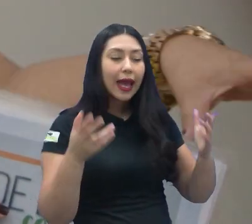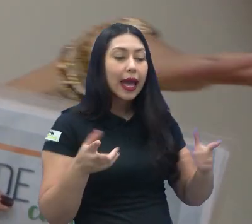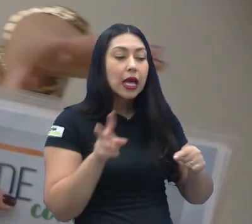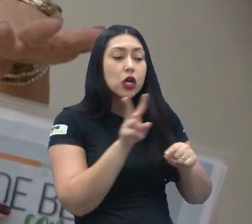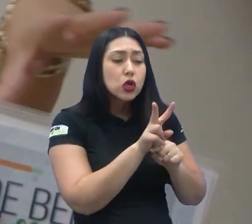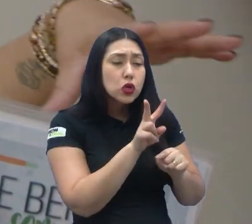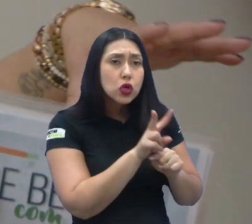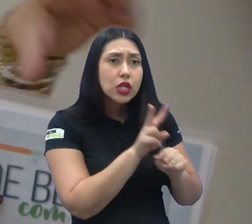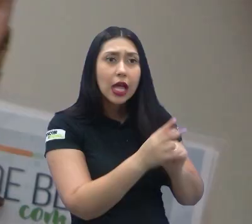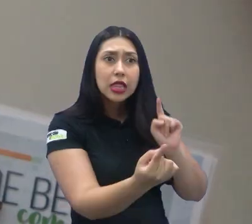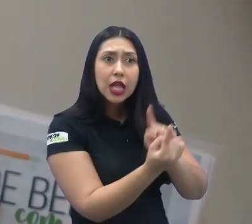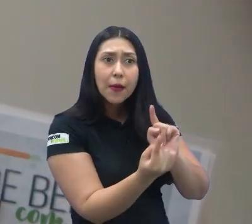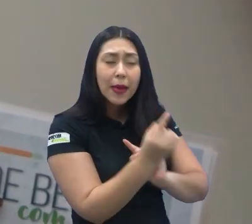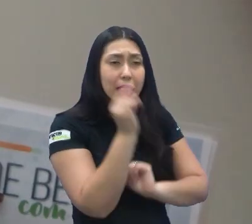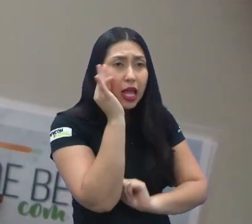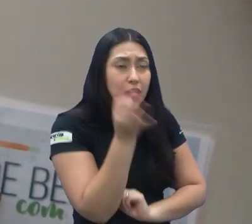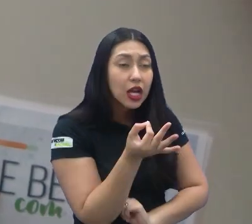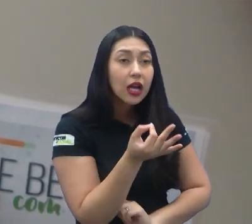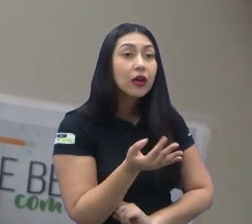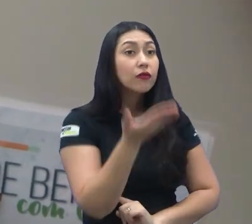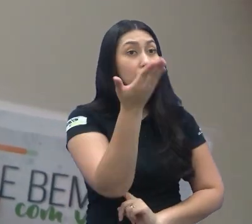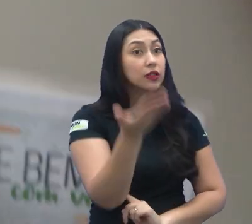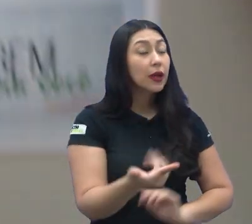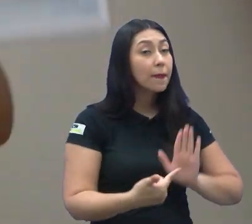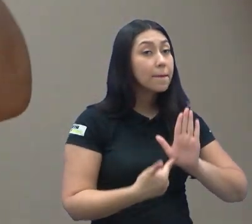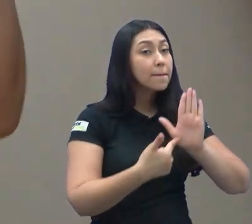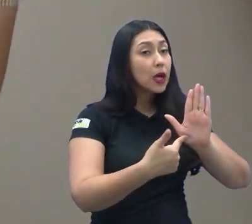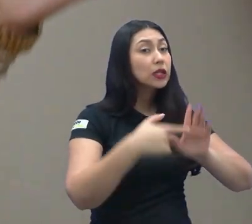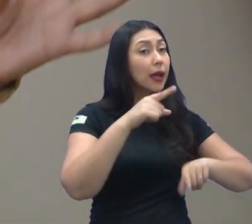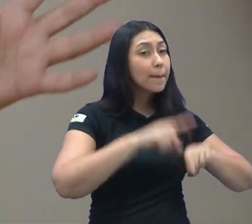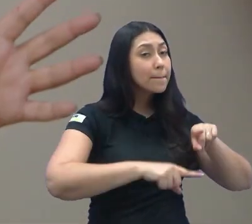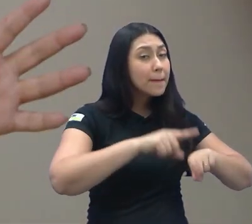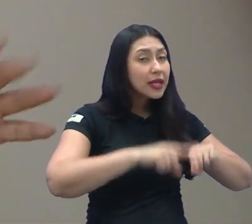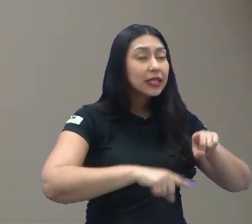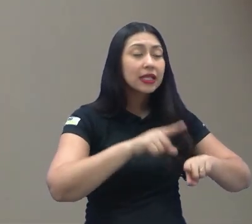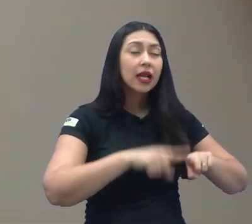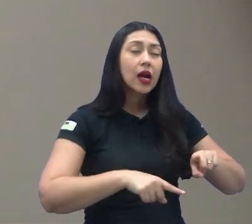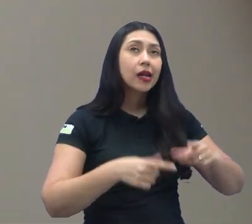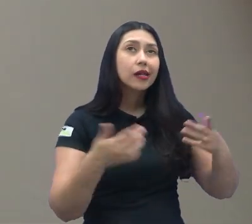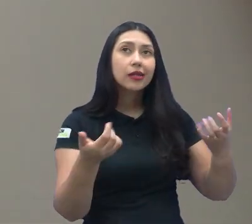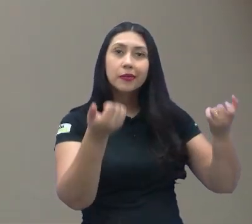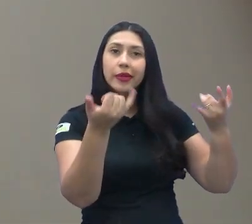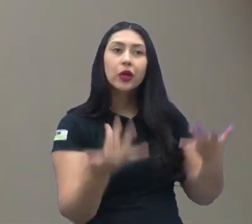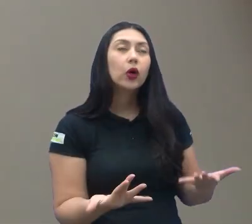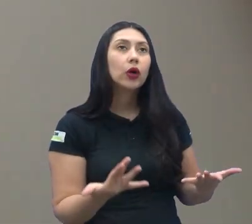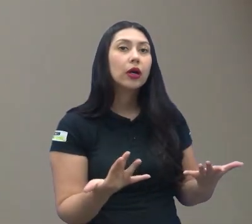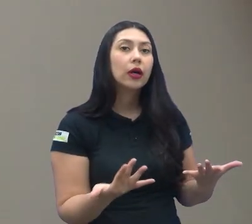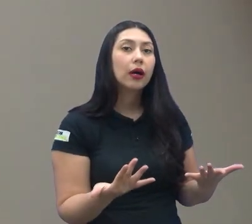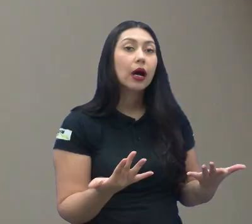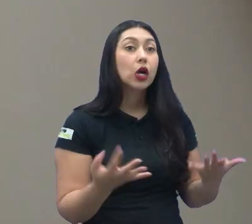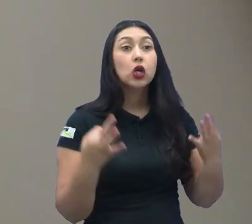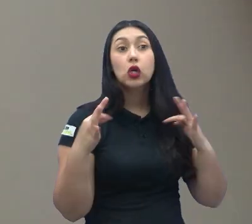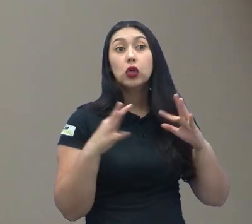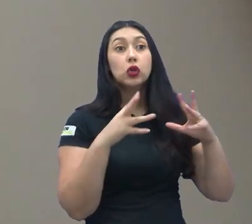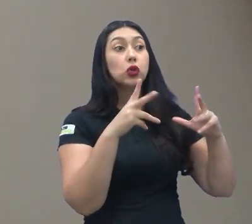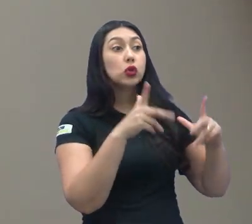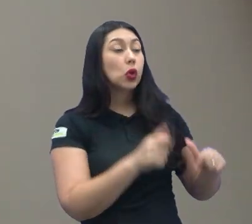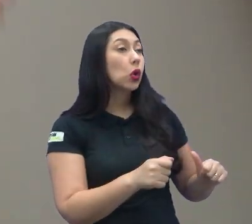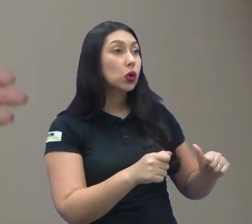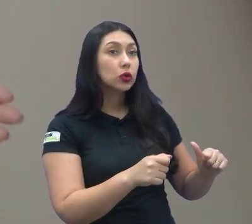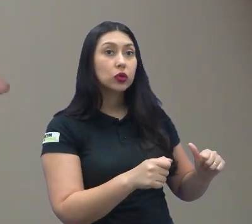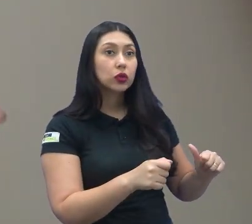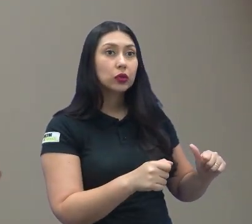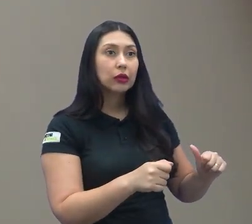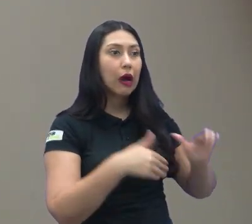eu gostaria que você falasse um pouquinho, você trouxe alguns elementos aqui, você me falou nos bastidores, né? Não tem como falar todos